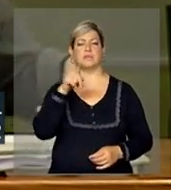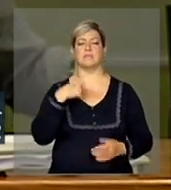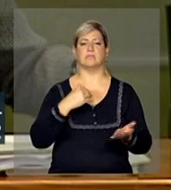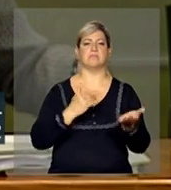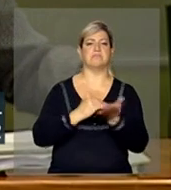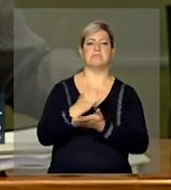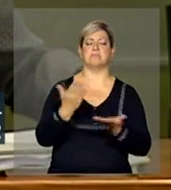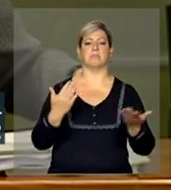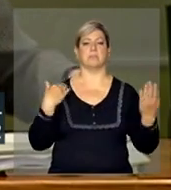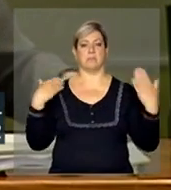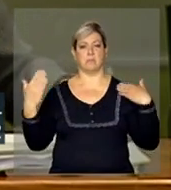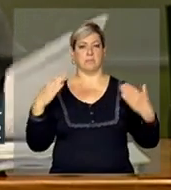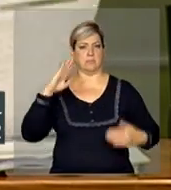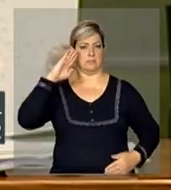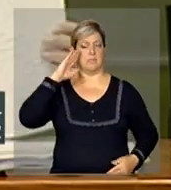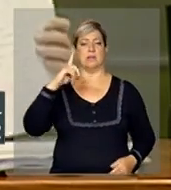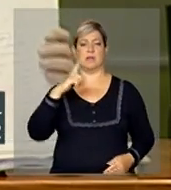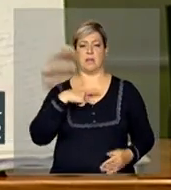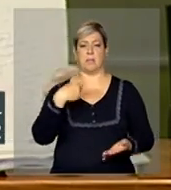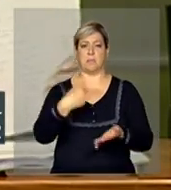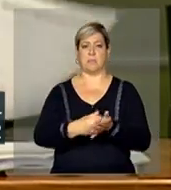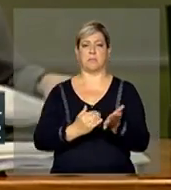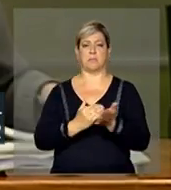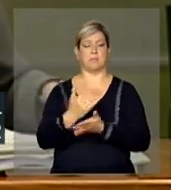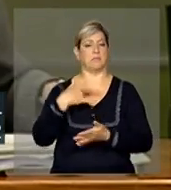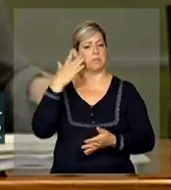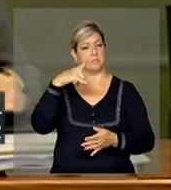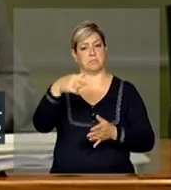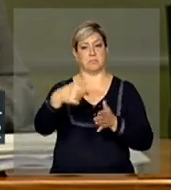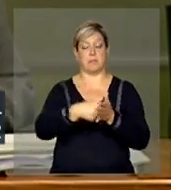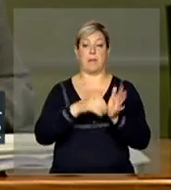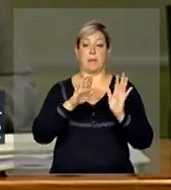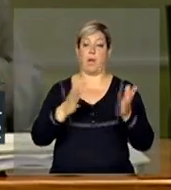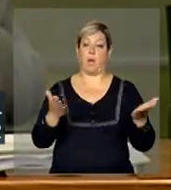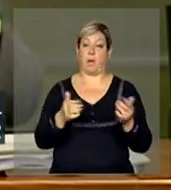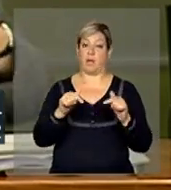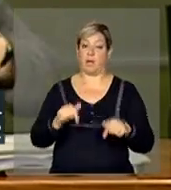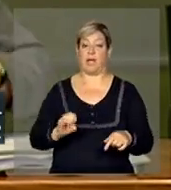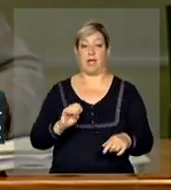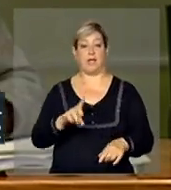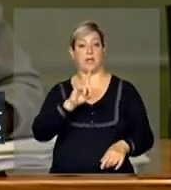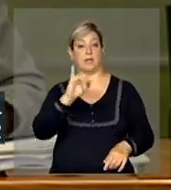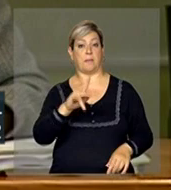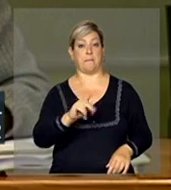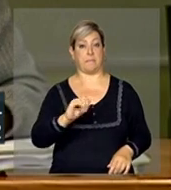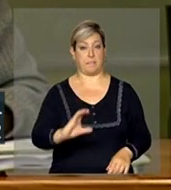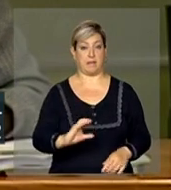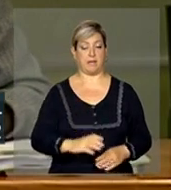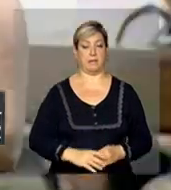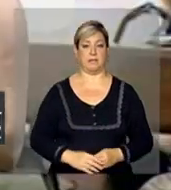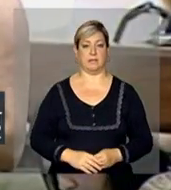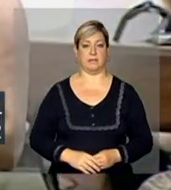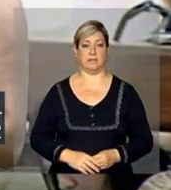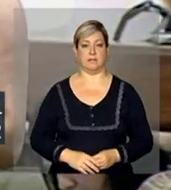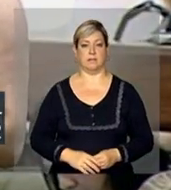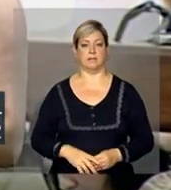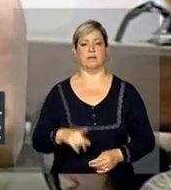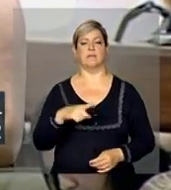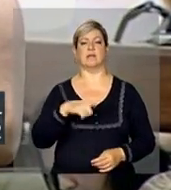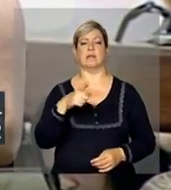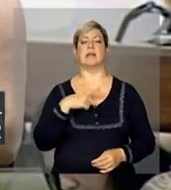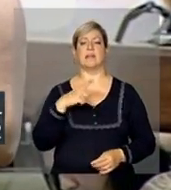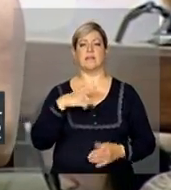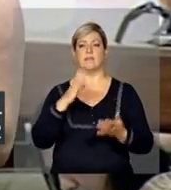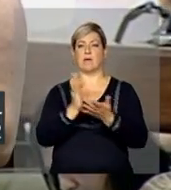militares já tiveram pagamento, não entendi a pergunta, mas hoje aqui é um dia de PAC, então eu preferia me É que concentrar tem algumas nisso. categorias que ainda não tiveram aumento,